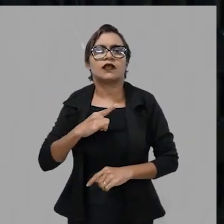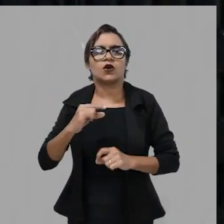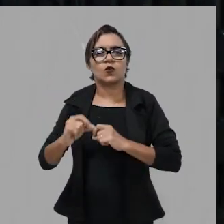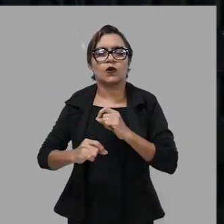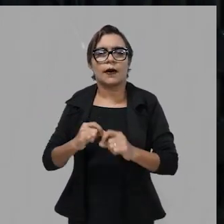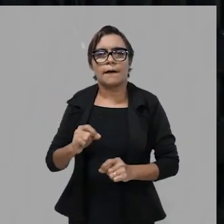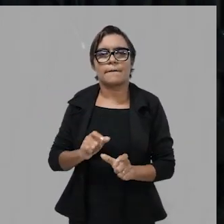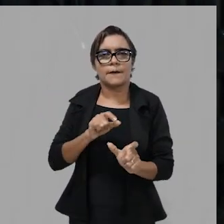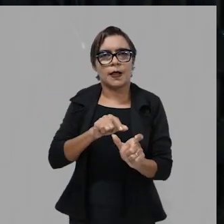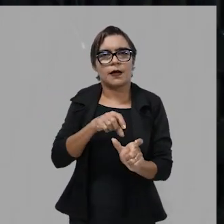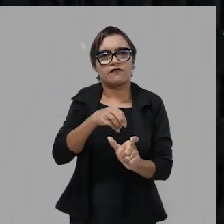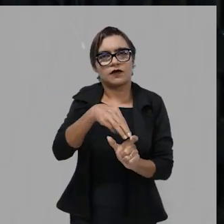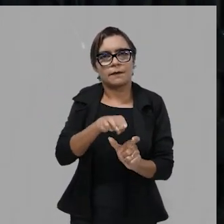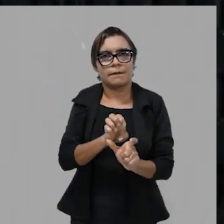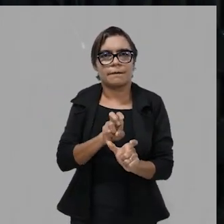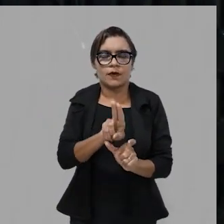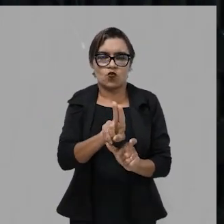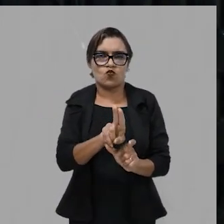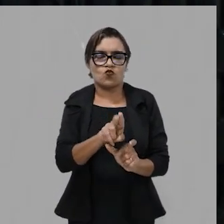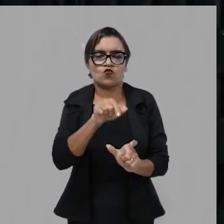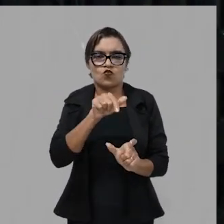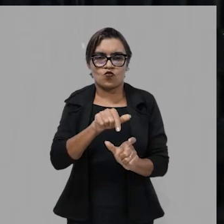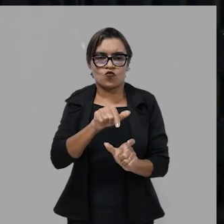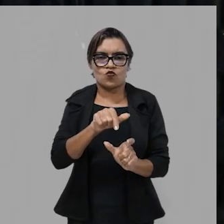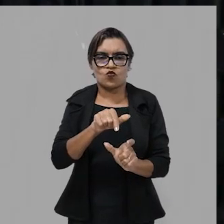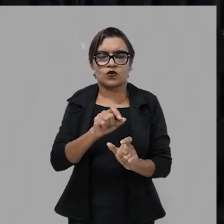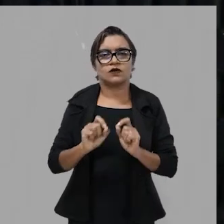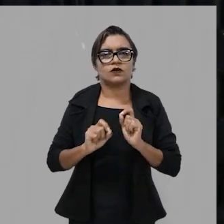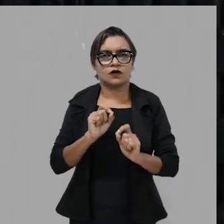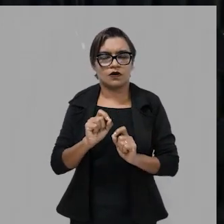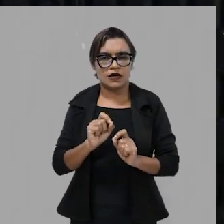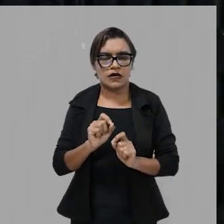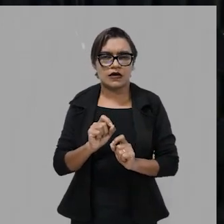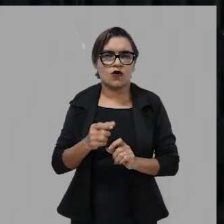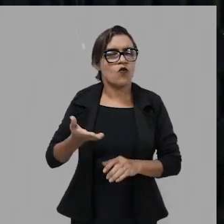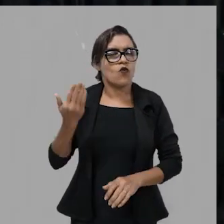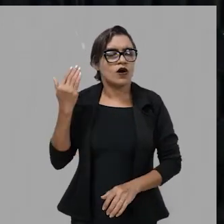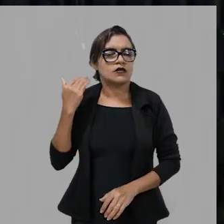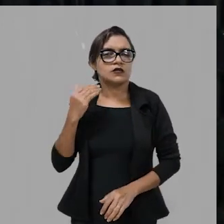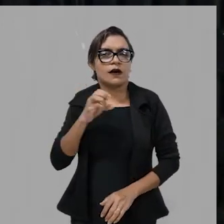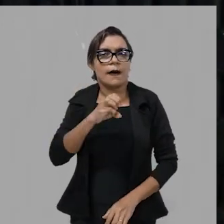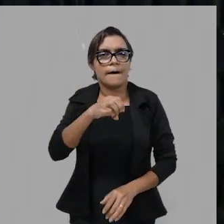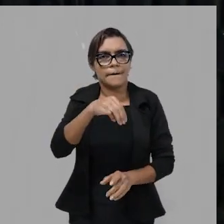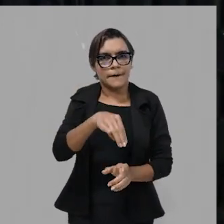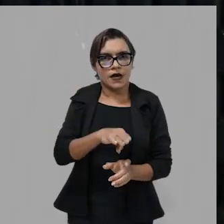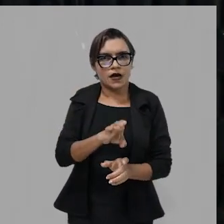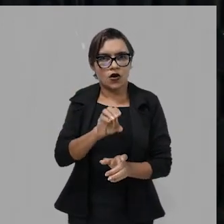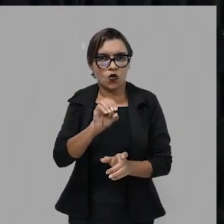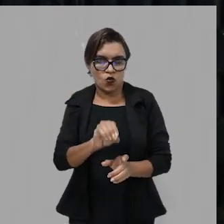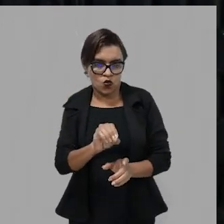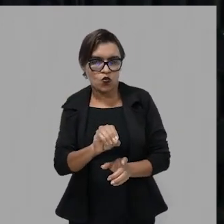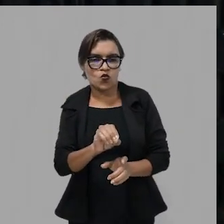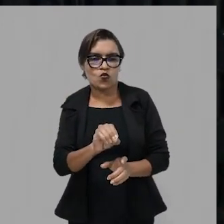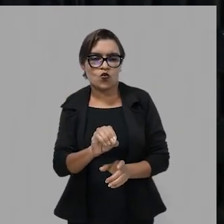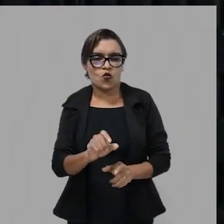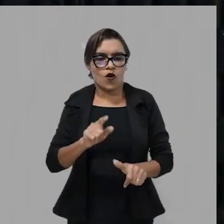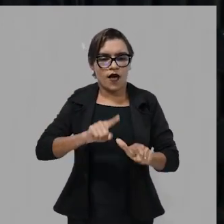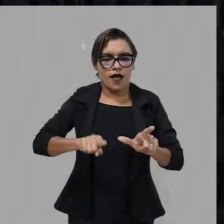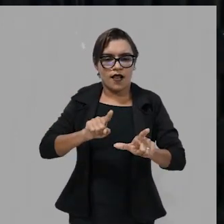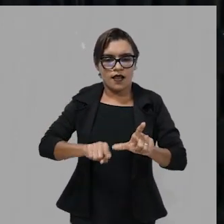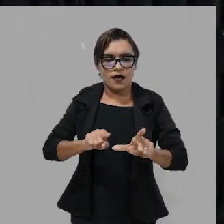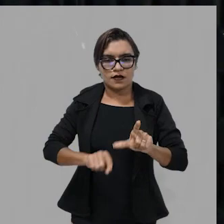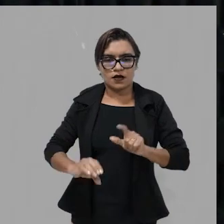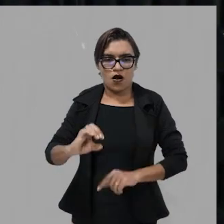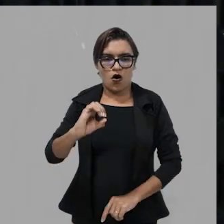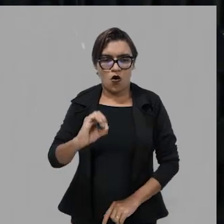meu, né, que está escrita aqui, ó, com a letra O. É o antigo português ainda que era utilizado, vocês conseguem perceber a diferença que